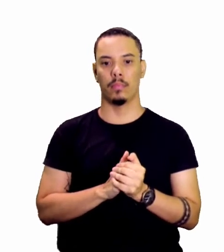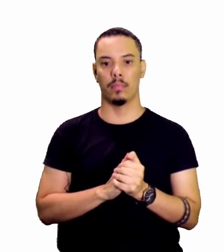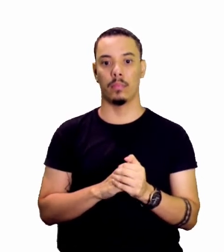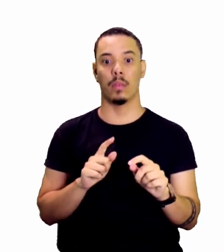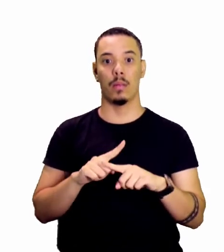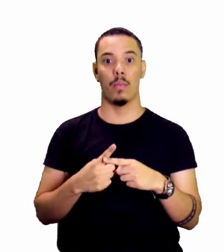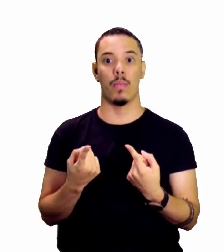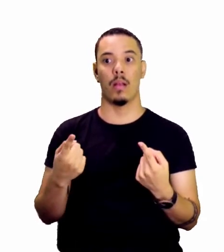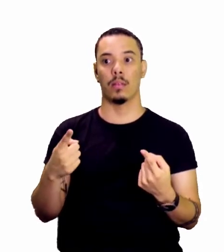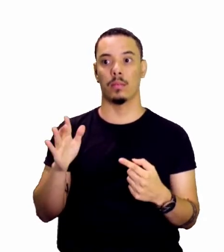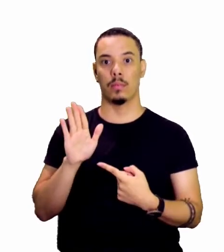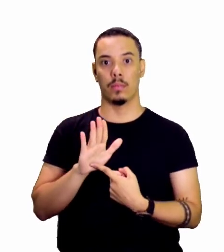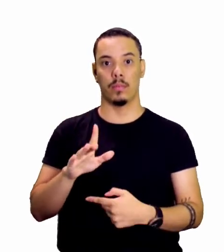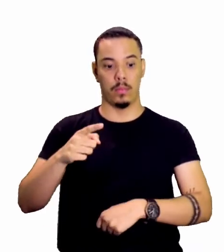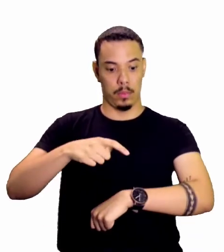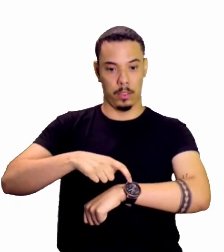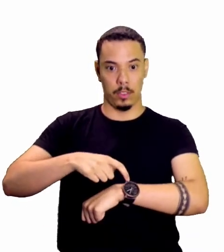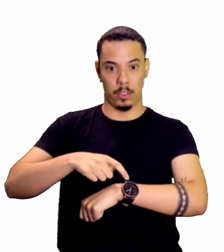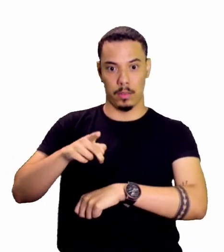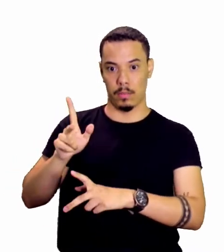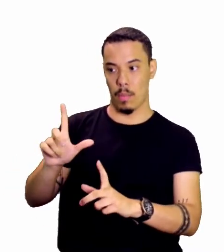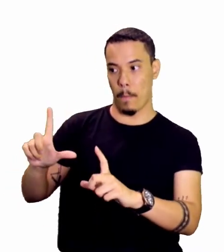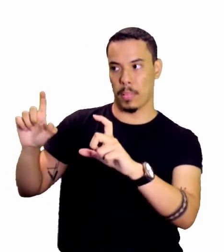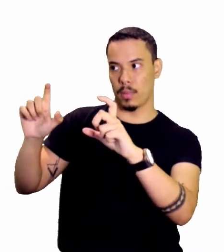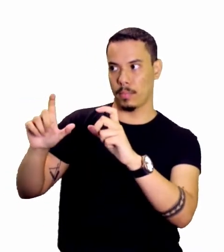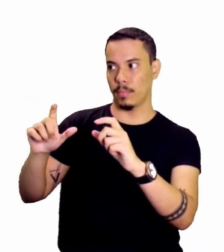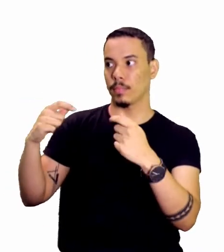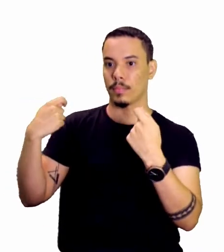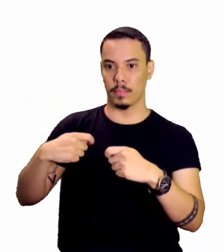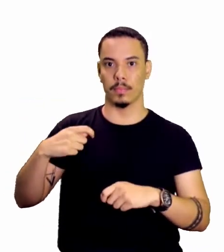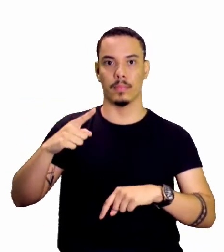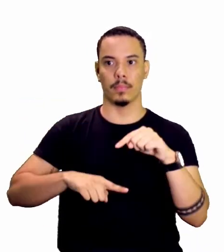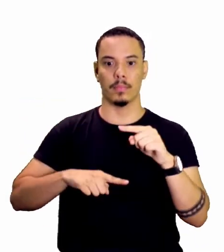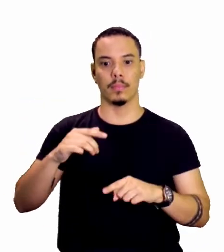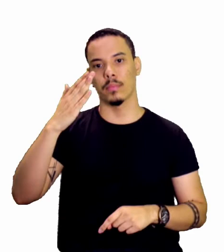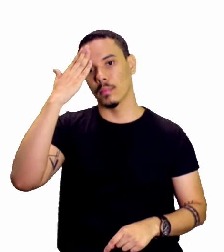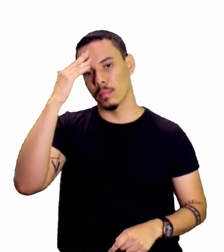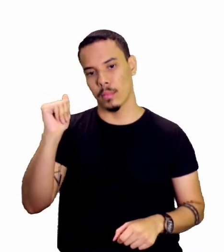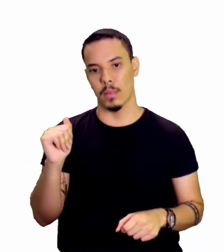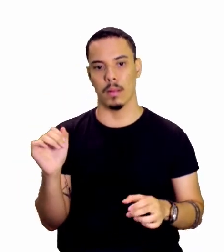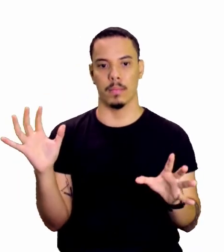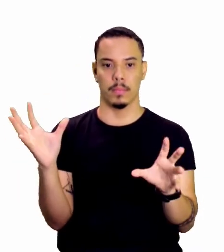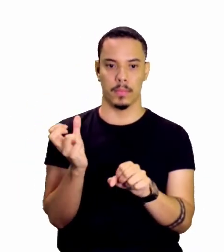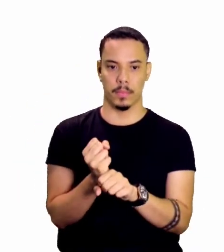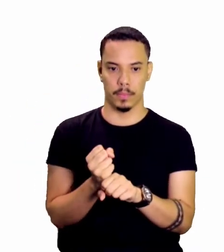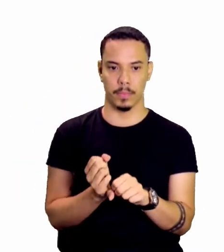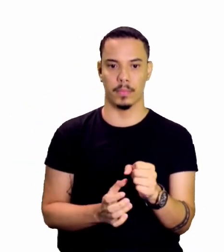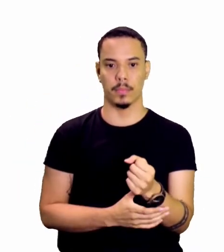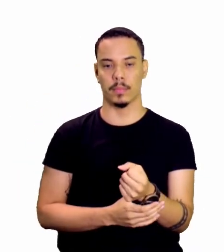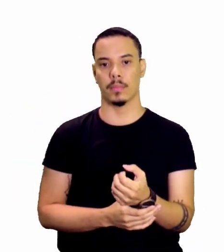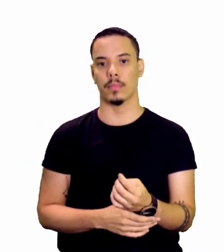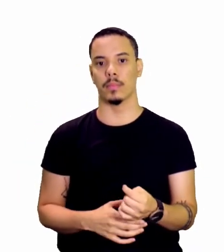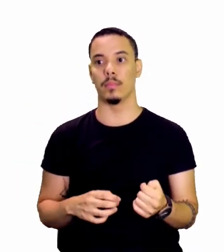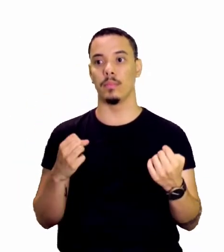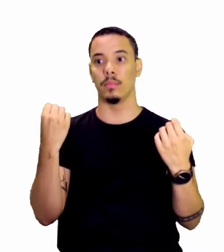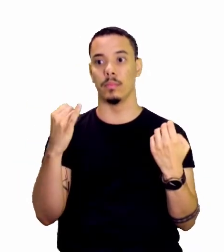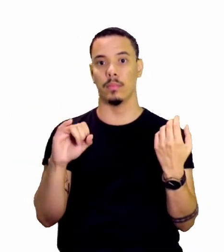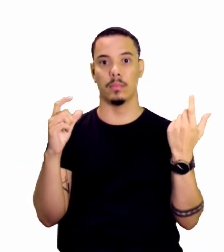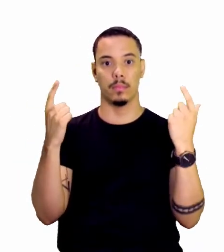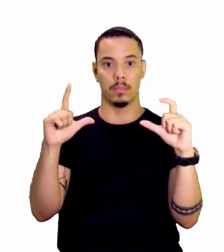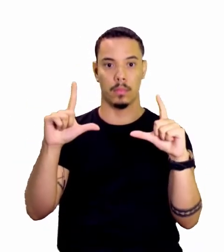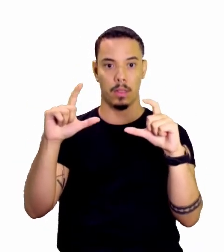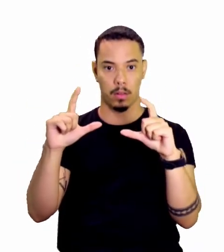naquele instante do automóvel viu precisa de um aparelho para medir então se ele tirou a foto ali